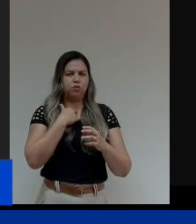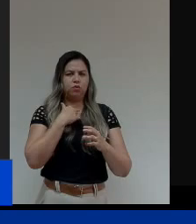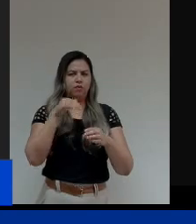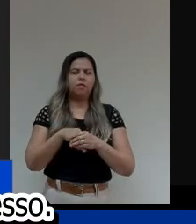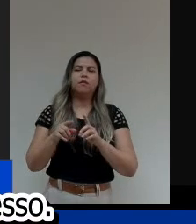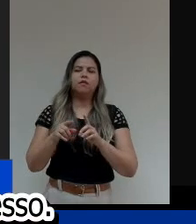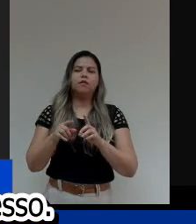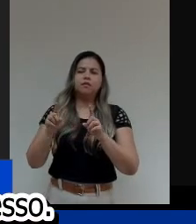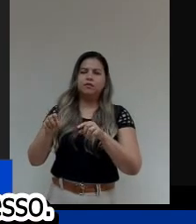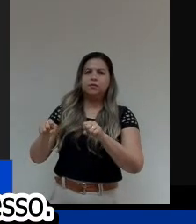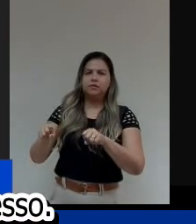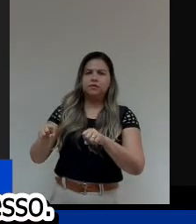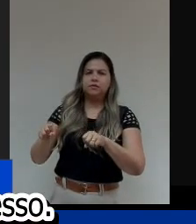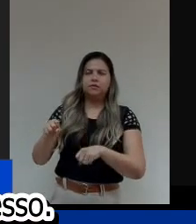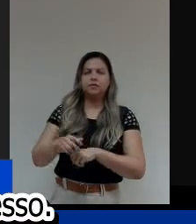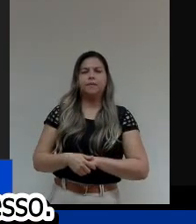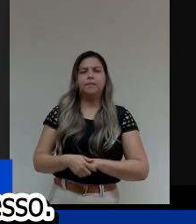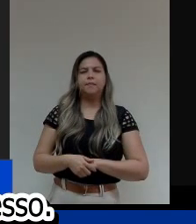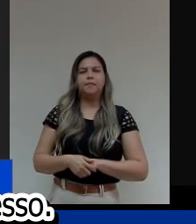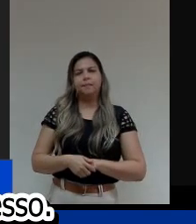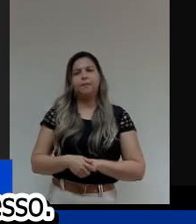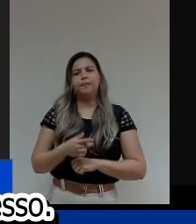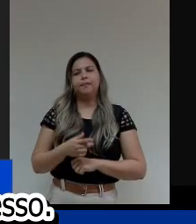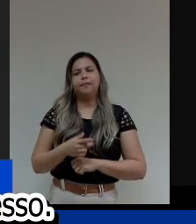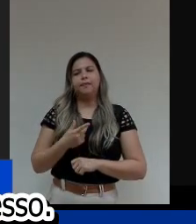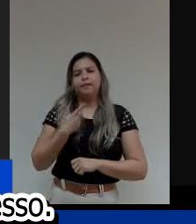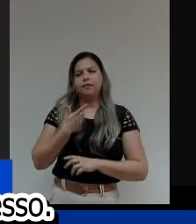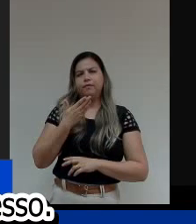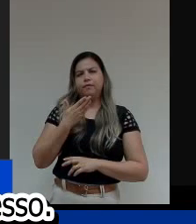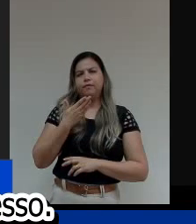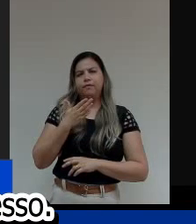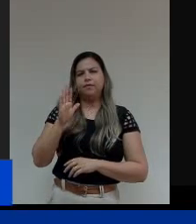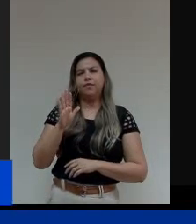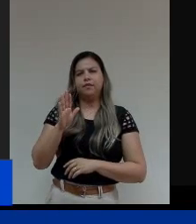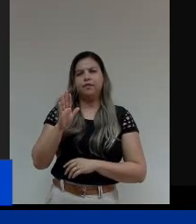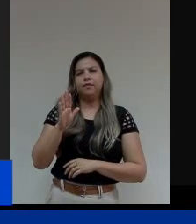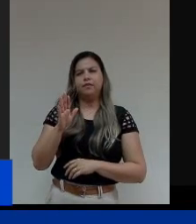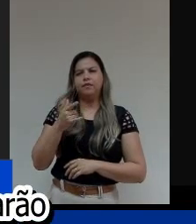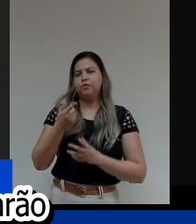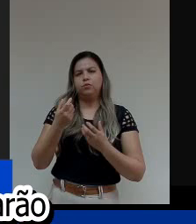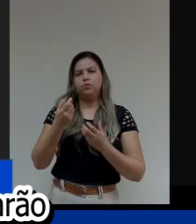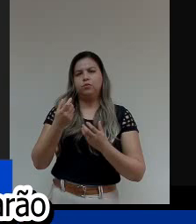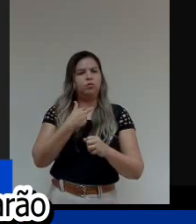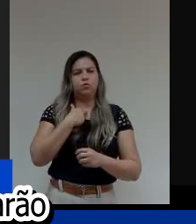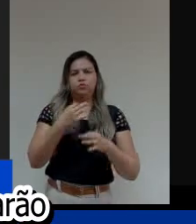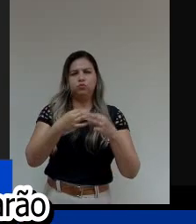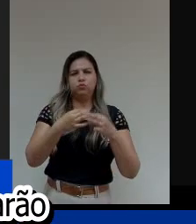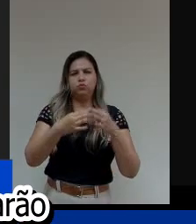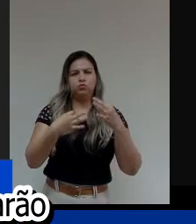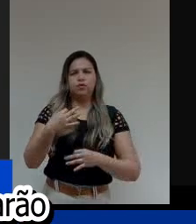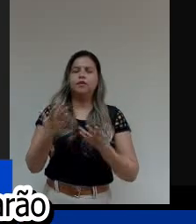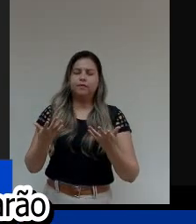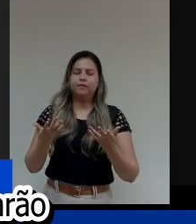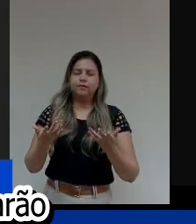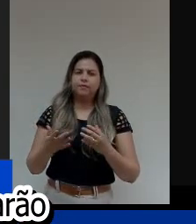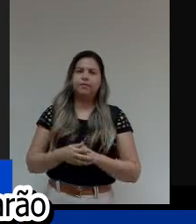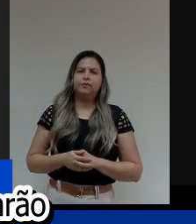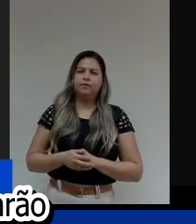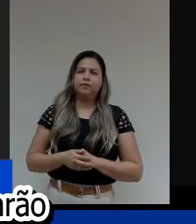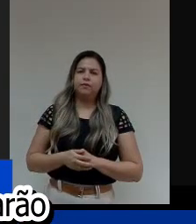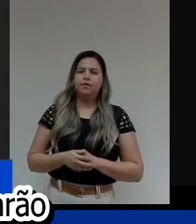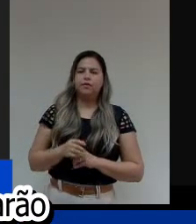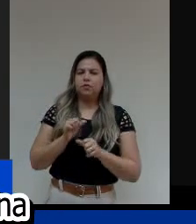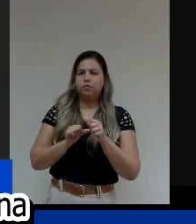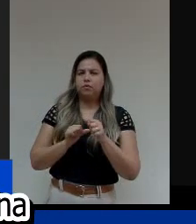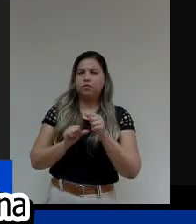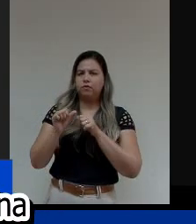mesmo, presidente. Eu me declarei suspeito de atuar nesse processo. Perfeito. Então, eu faço a retificação